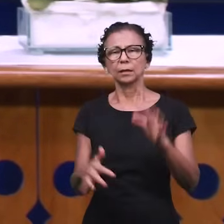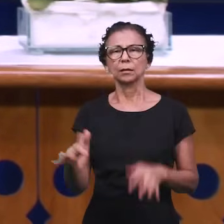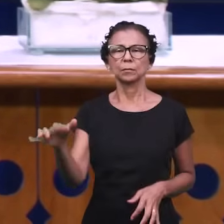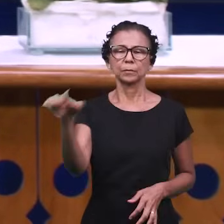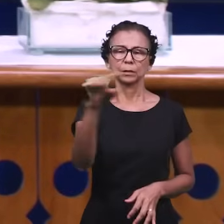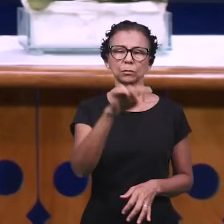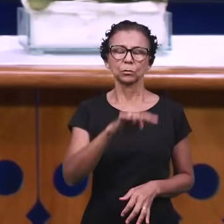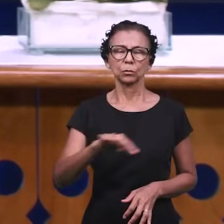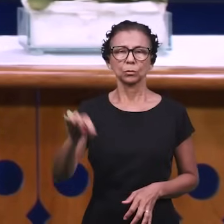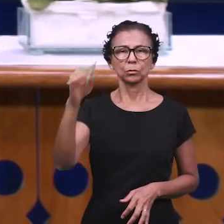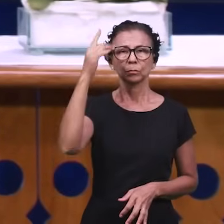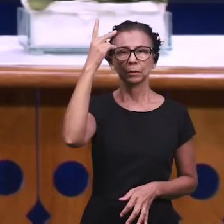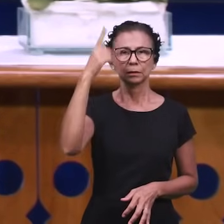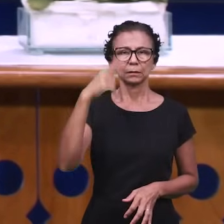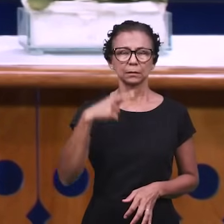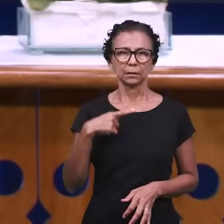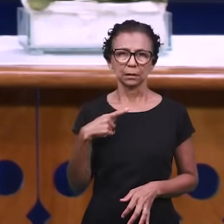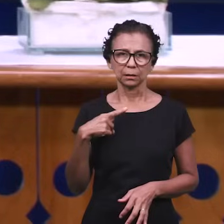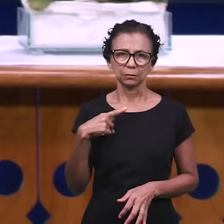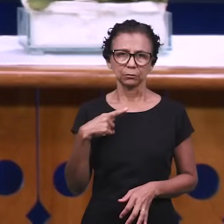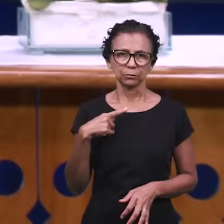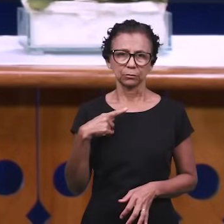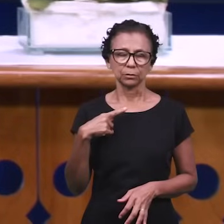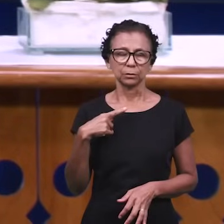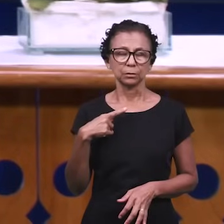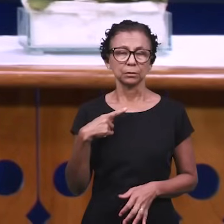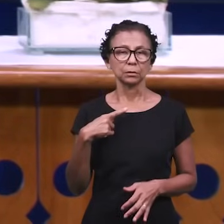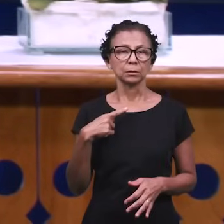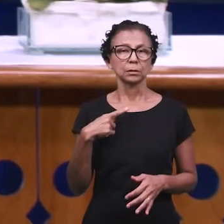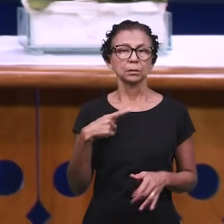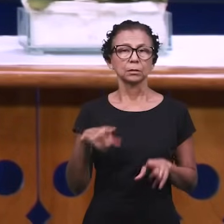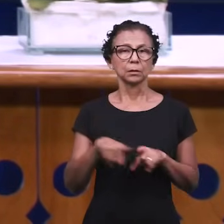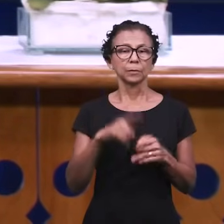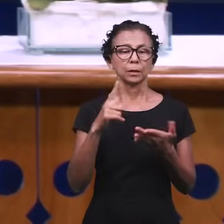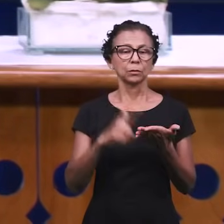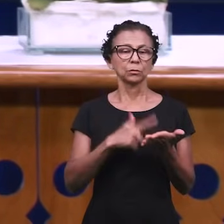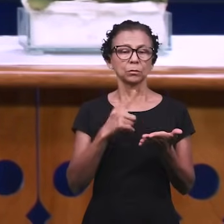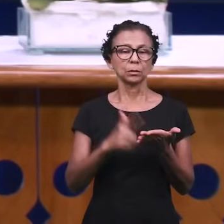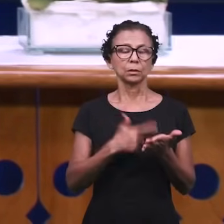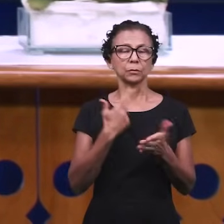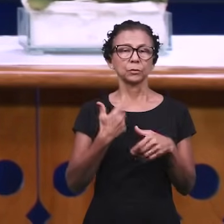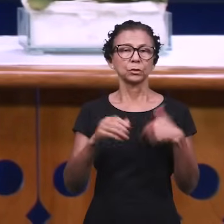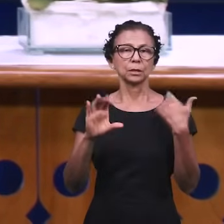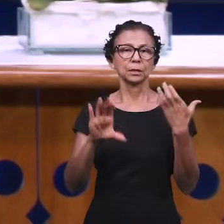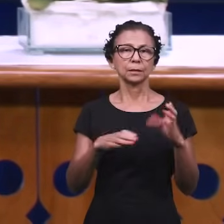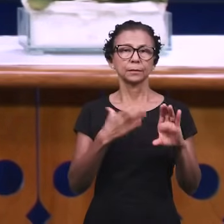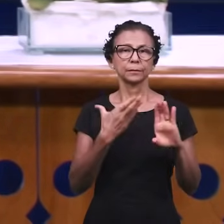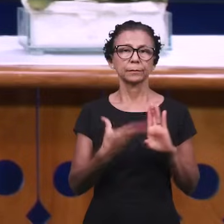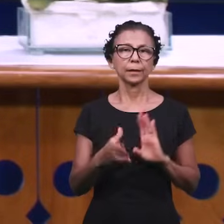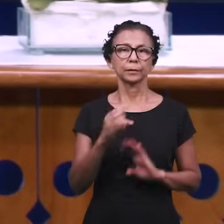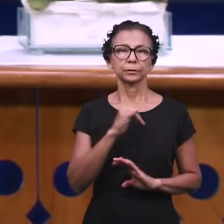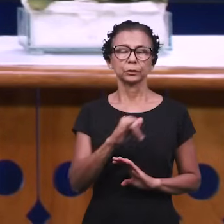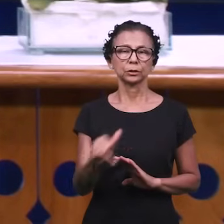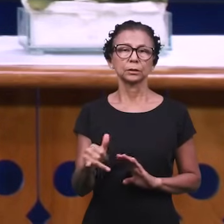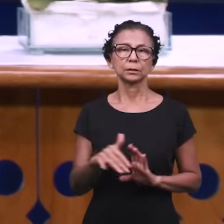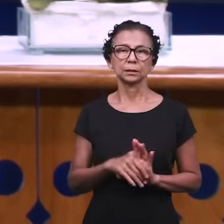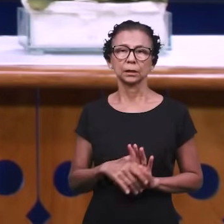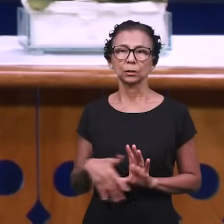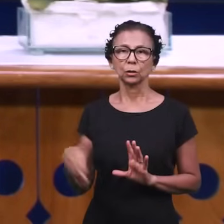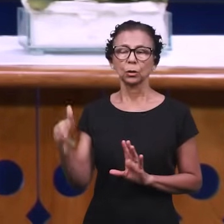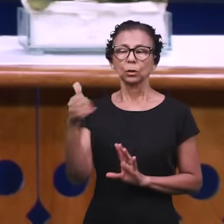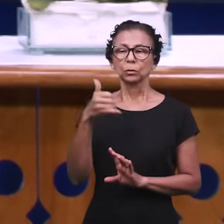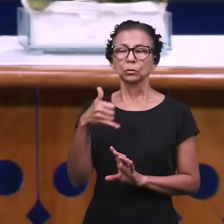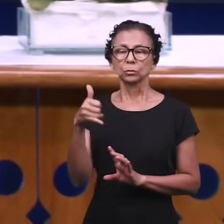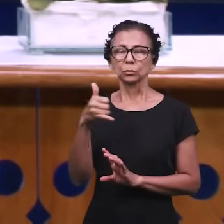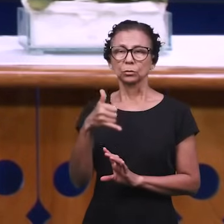mundo. Aliás, a palavra em Cantares diz que para cheirar são bons os teus